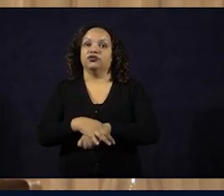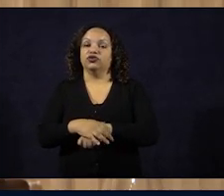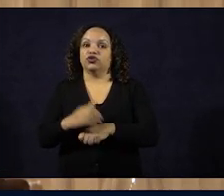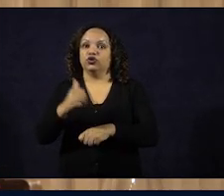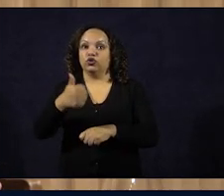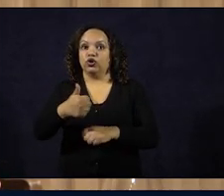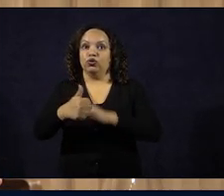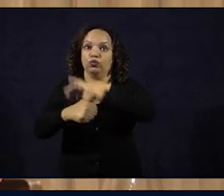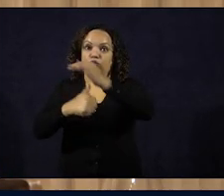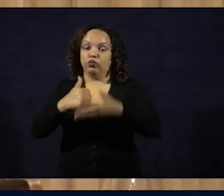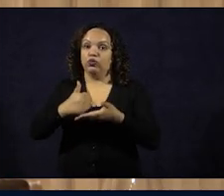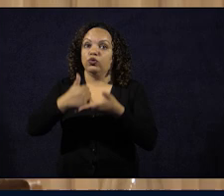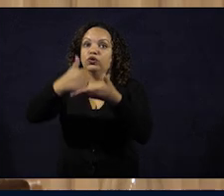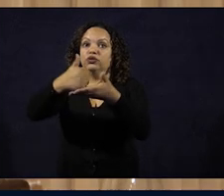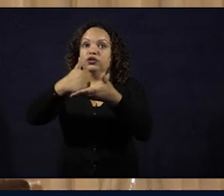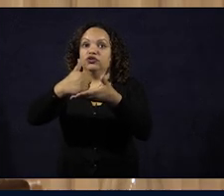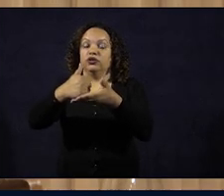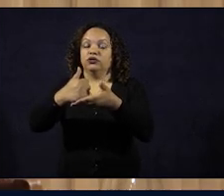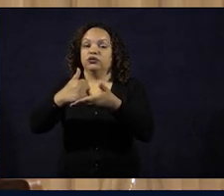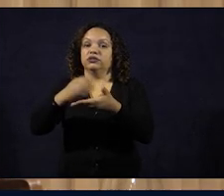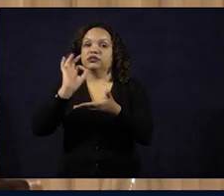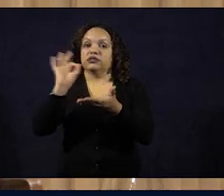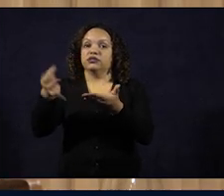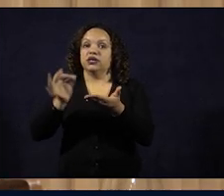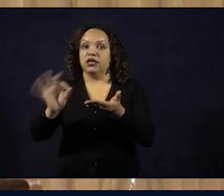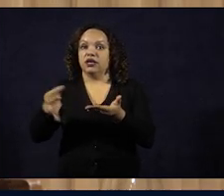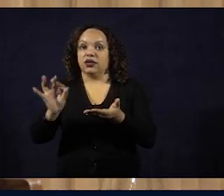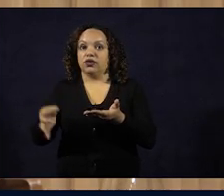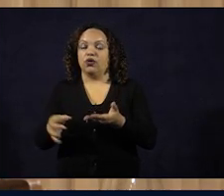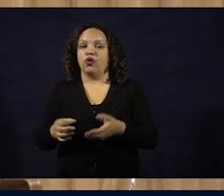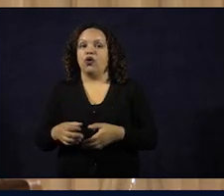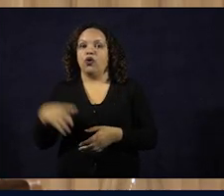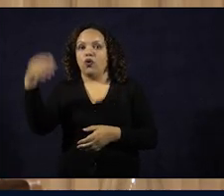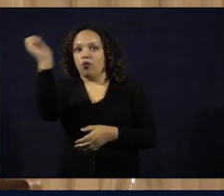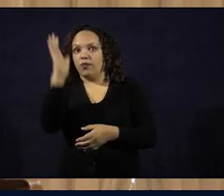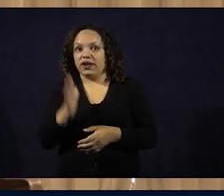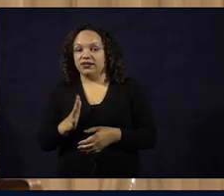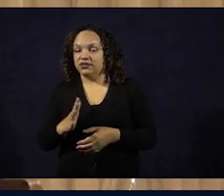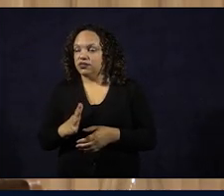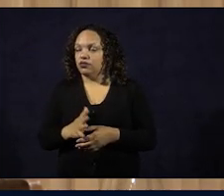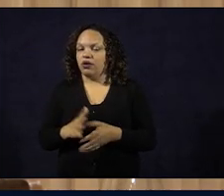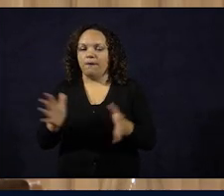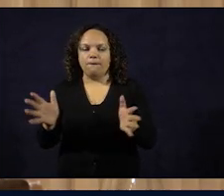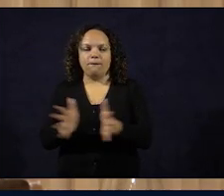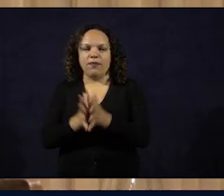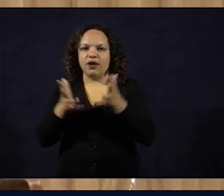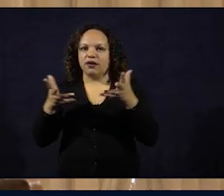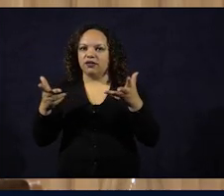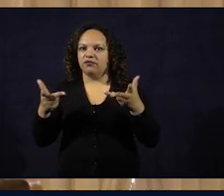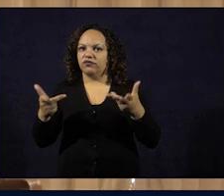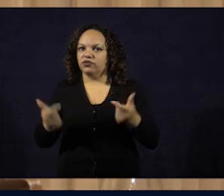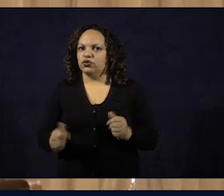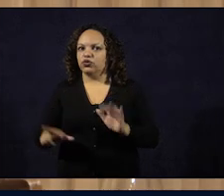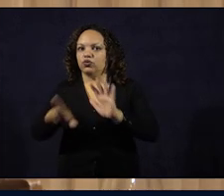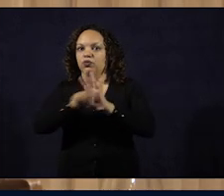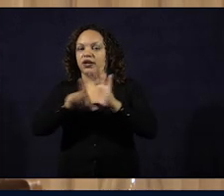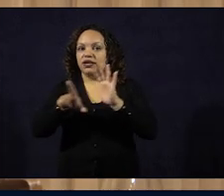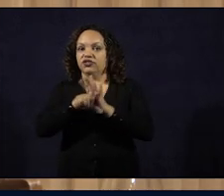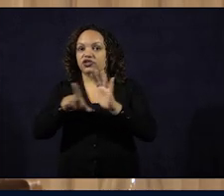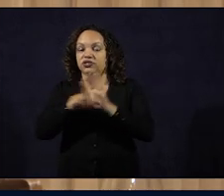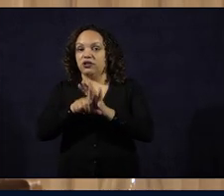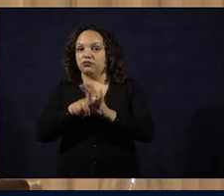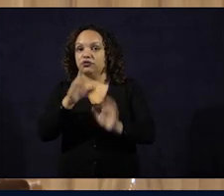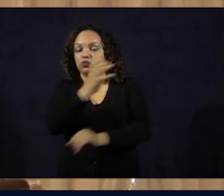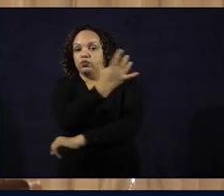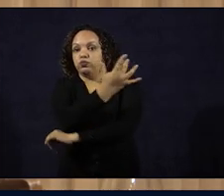seja um ativo. O Brasil tem uma matriz energética maravilhosa, tem uma legislação ambiental